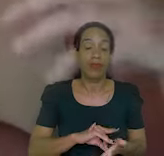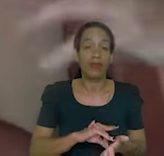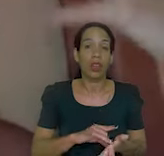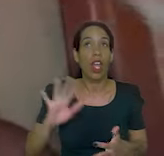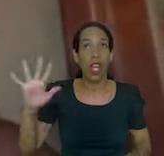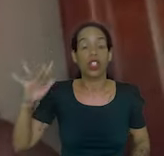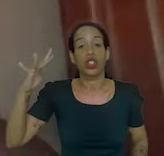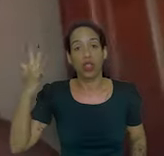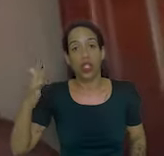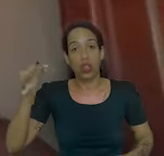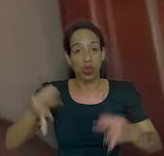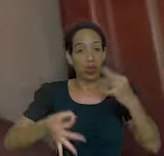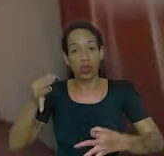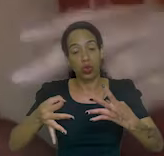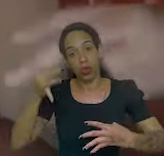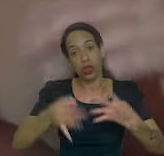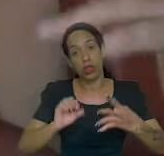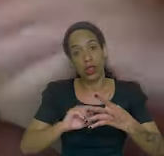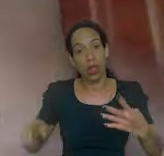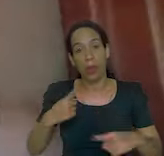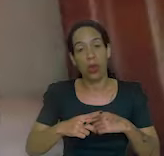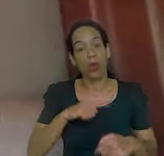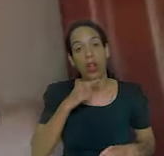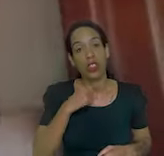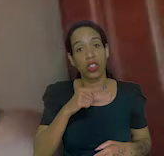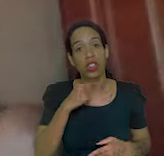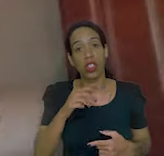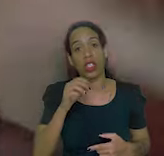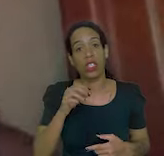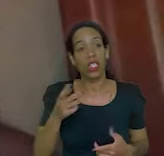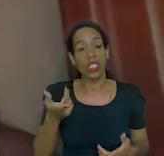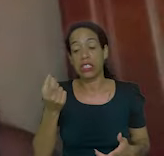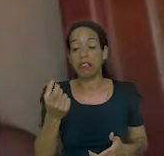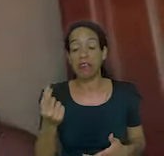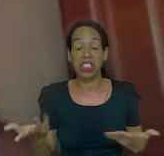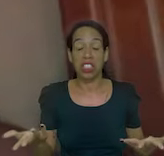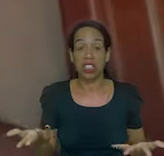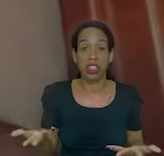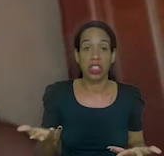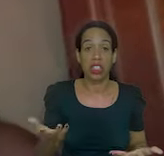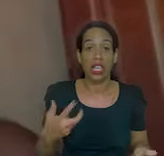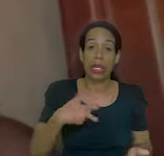dar uma solução ao jurisdicionado, porque não adianta nada você ter uma sentença com 20